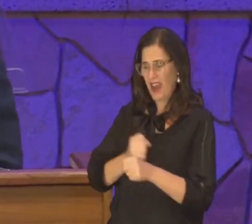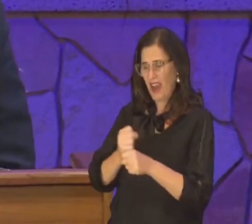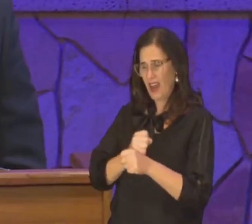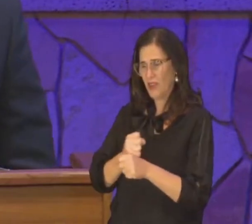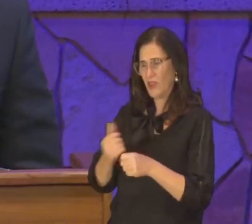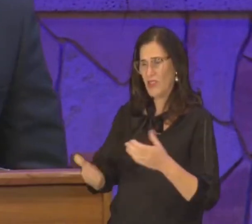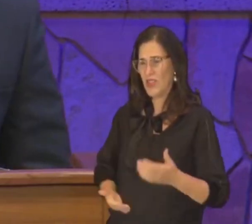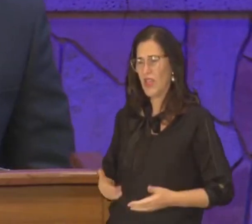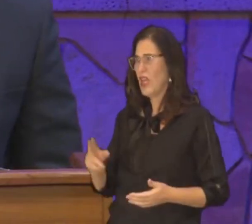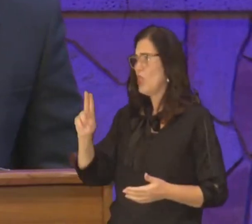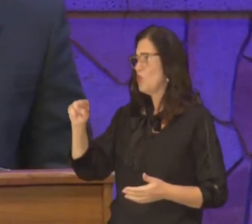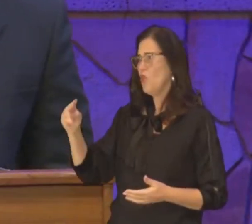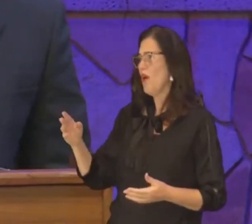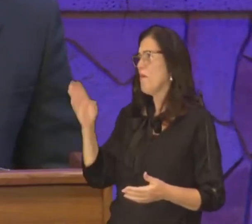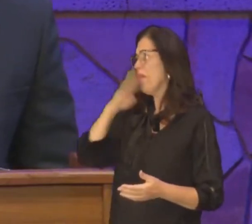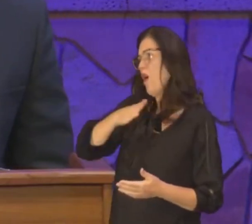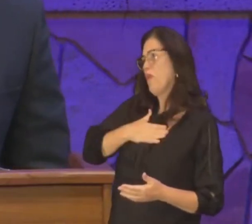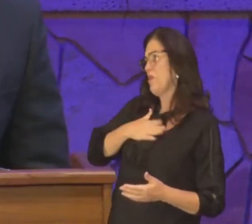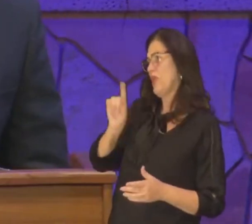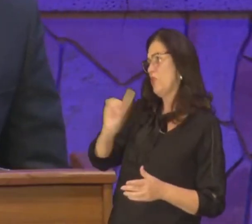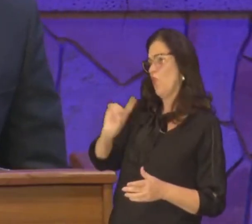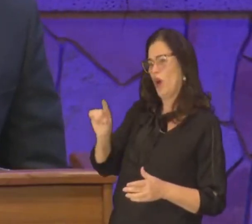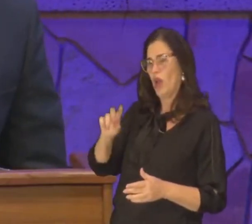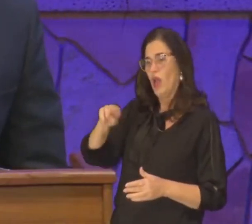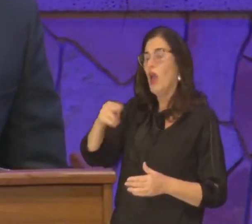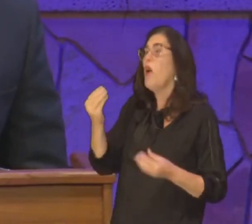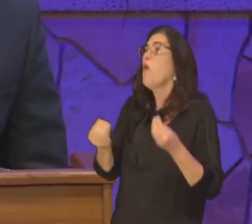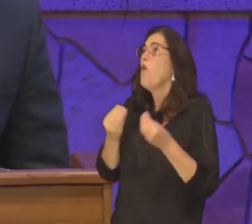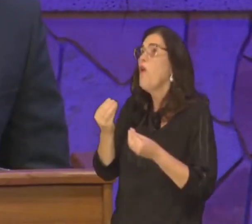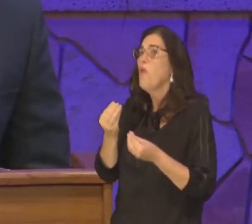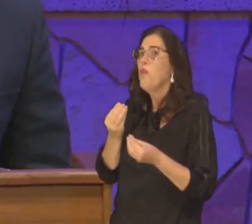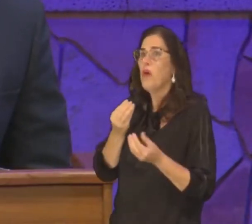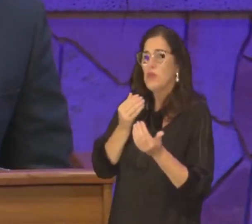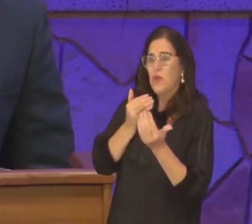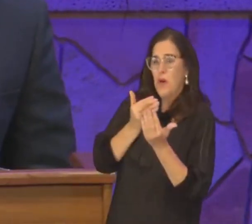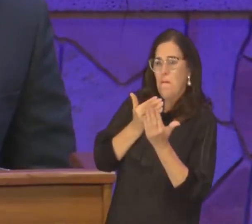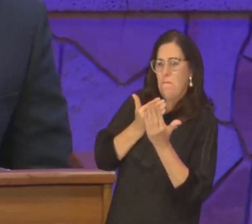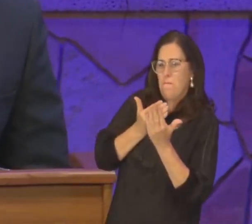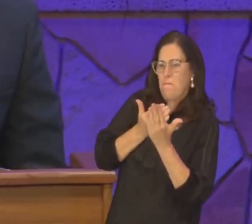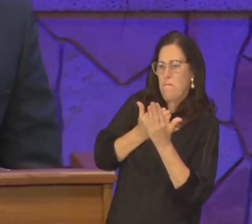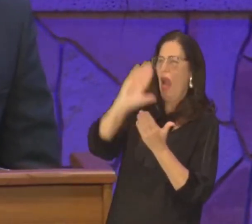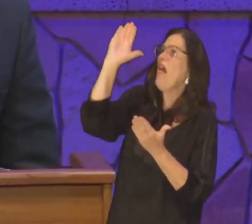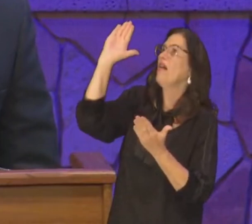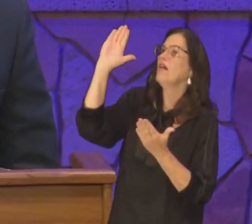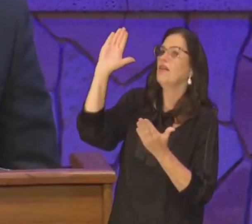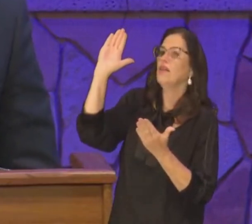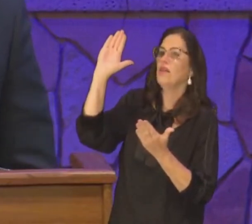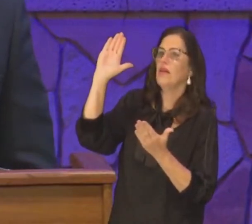Ele nunca me fez mal. Como posso blasfemar contra o meu rei que me salvou?